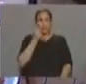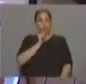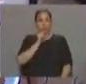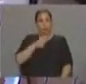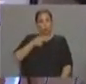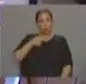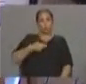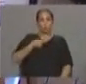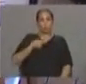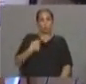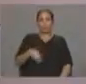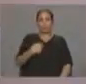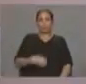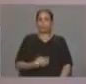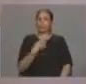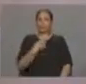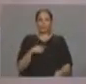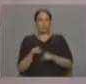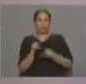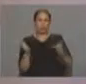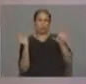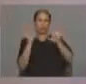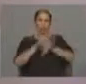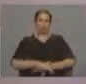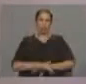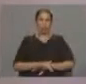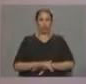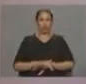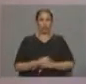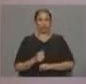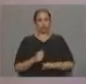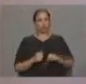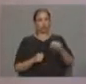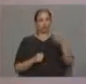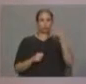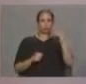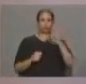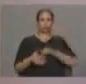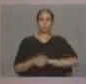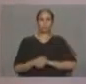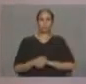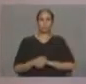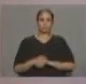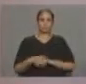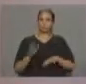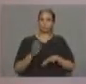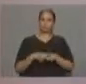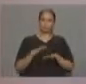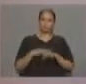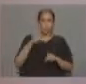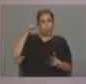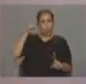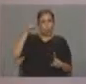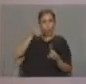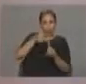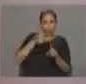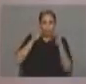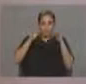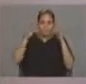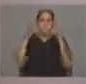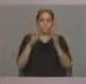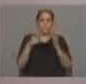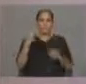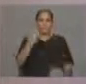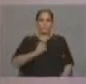governo socialista mas por imperativo de consciência por objecto de vida e por dever social